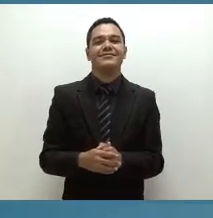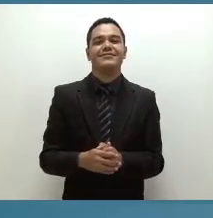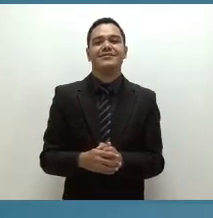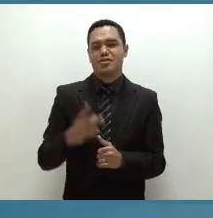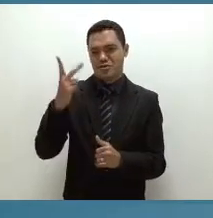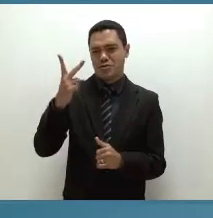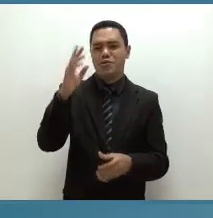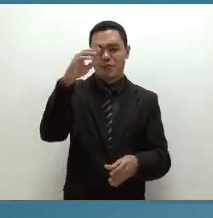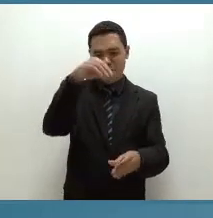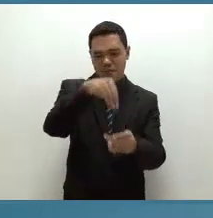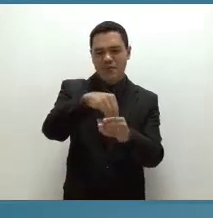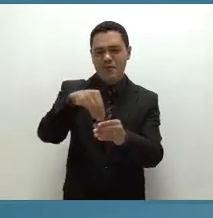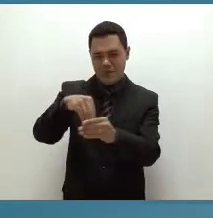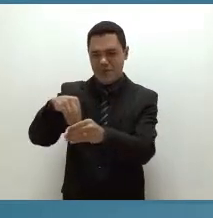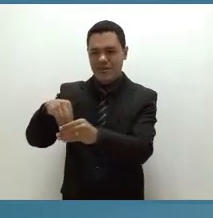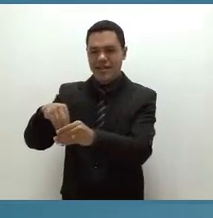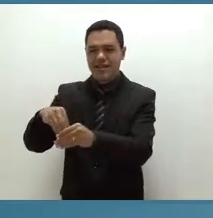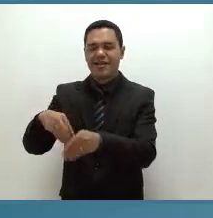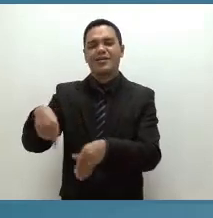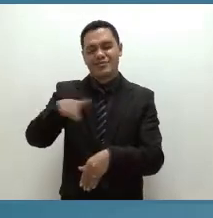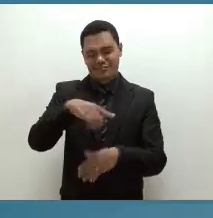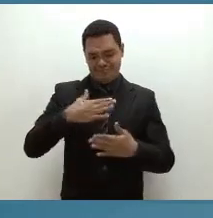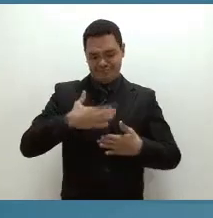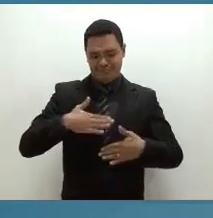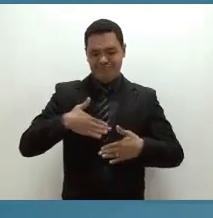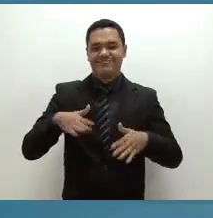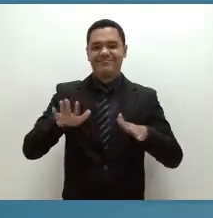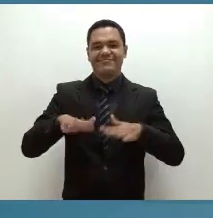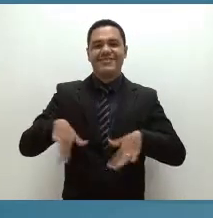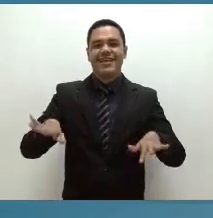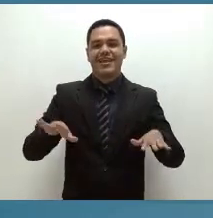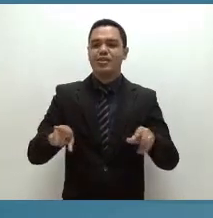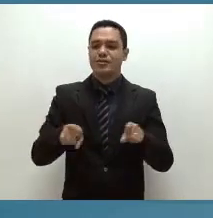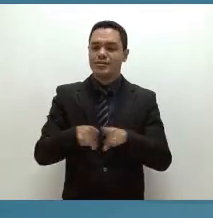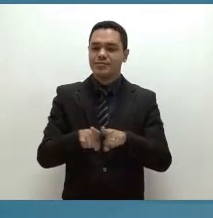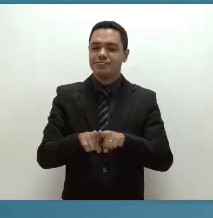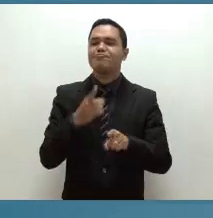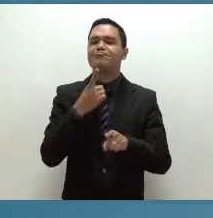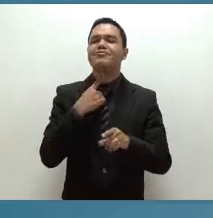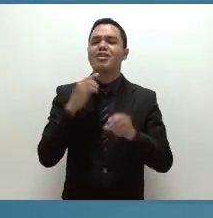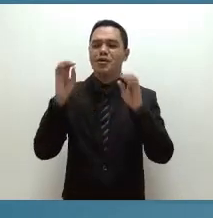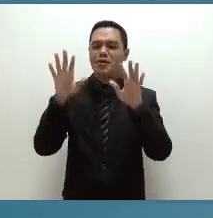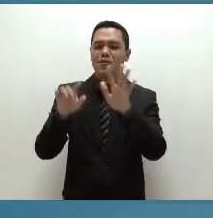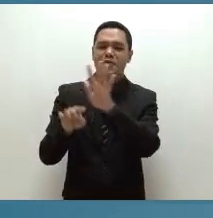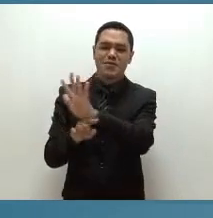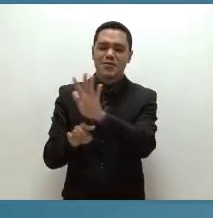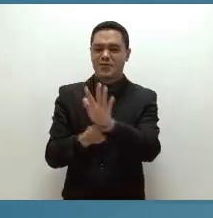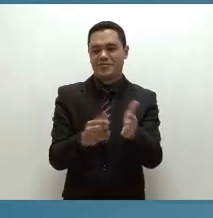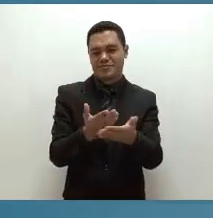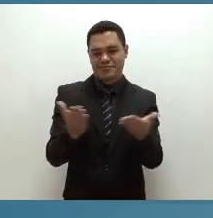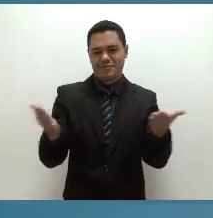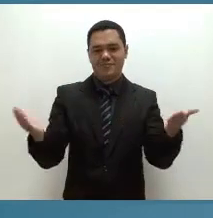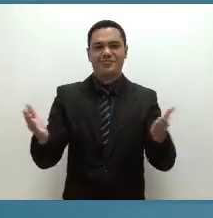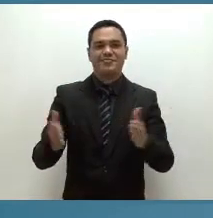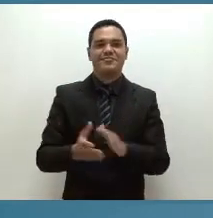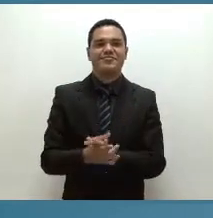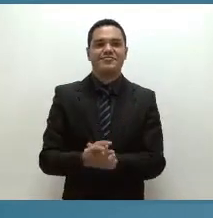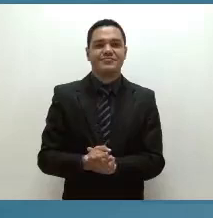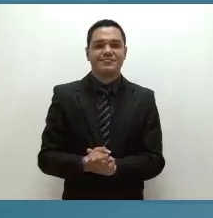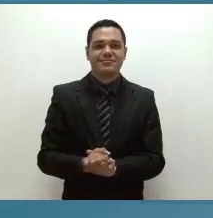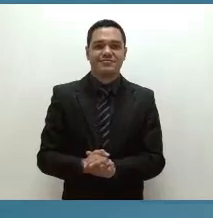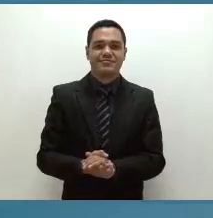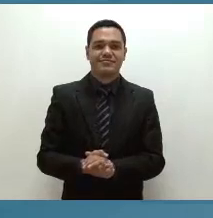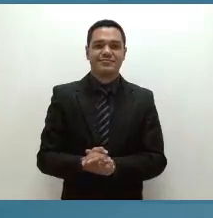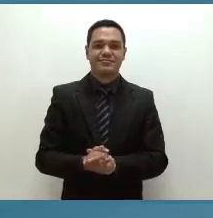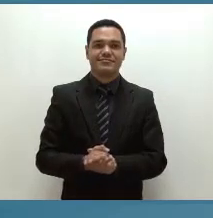turno tranquilo também. Desejar um grande sino a todos. Obrigado, presidente. Obrigada, desembargador Leonan.